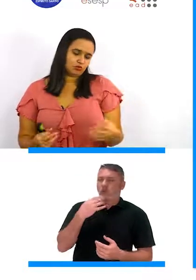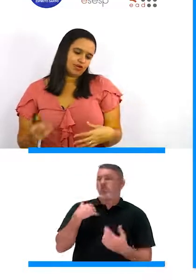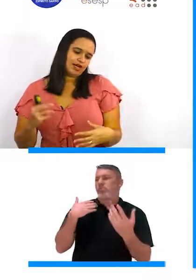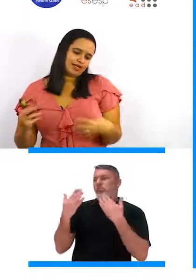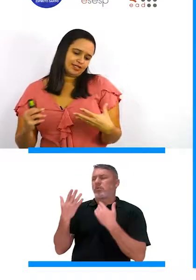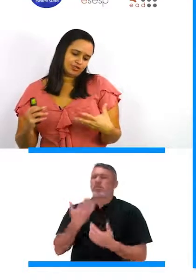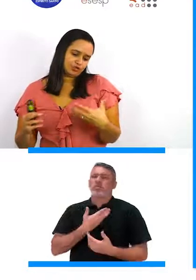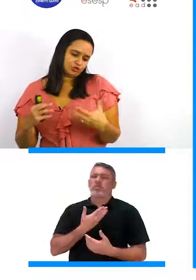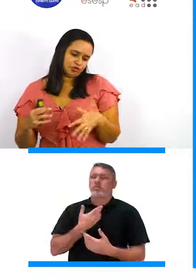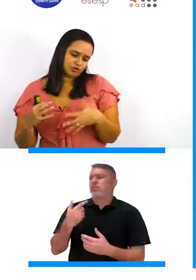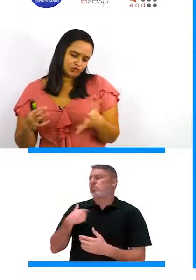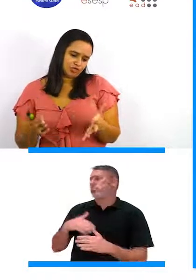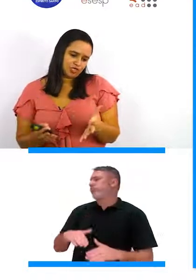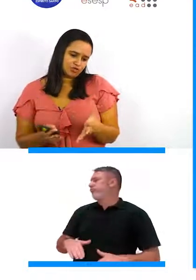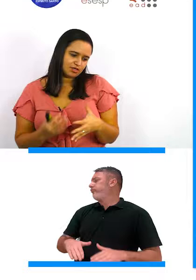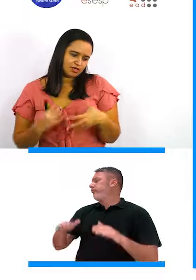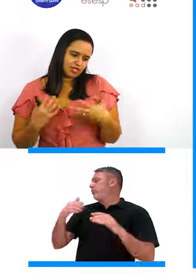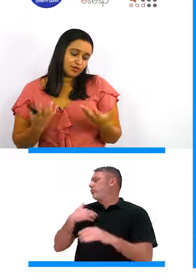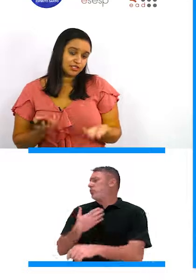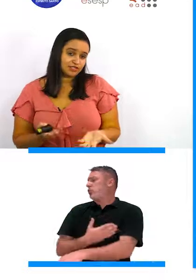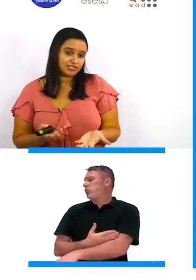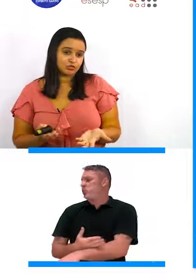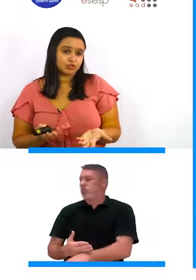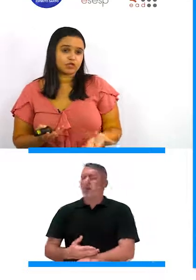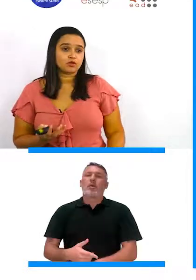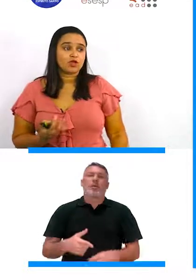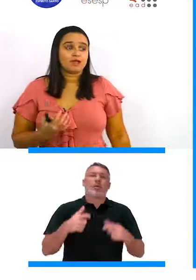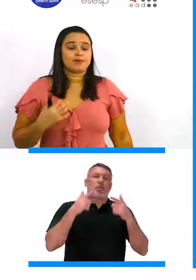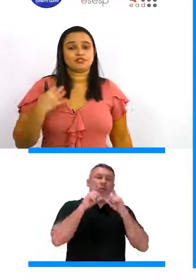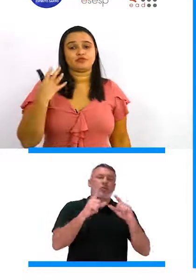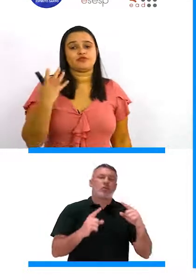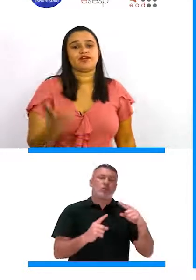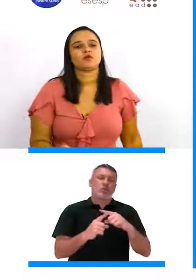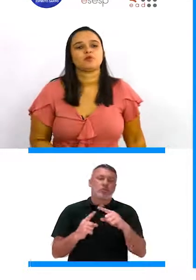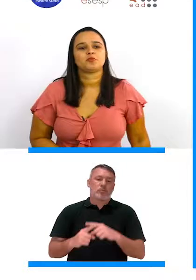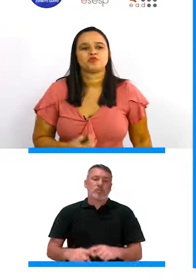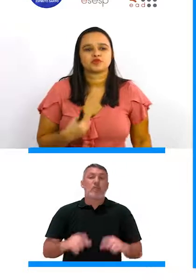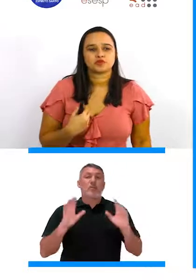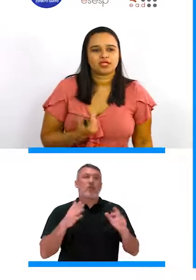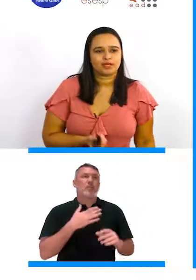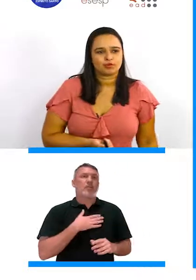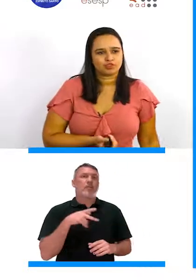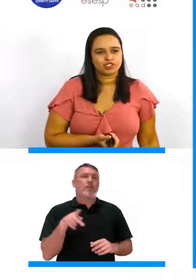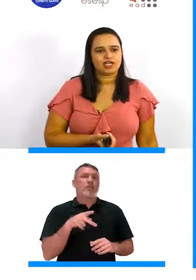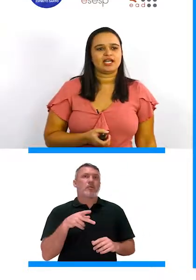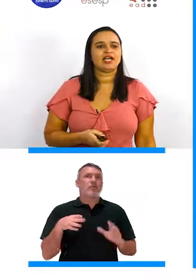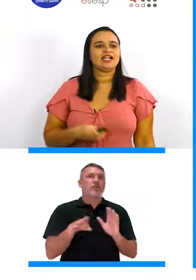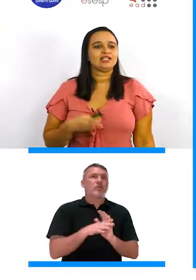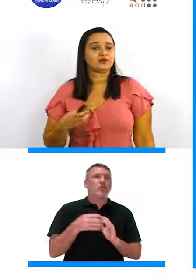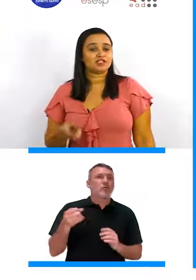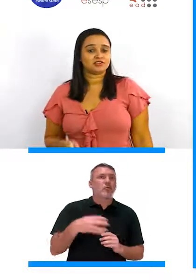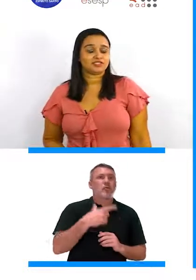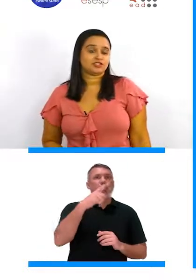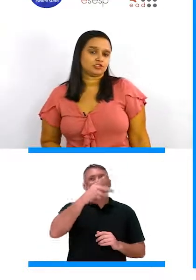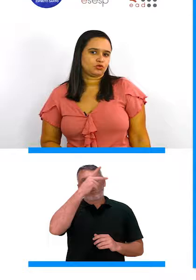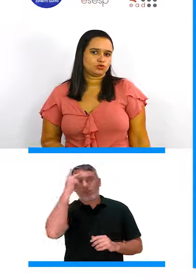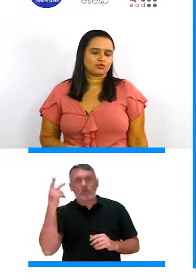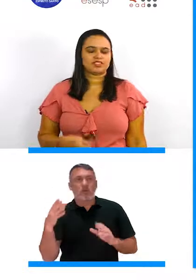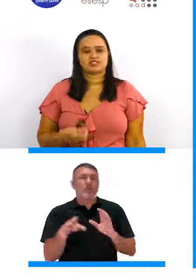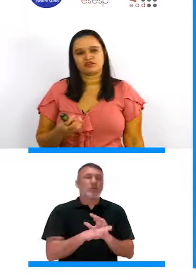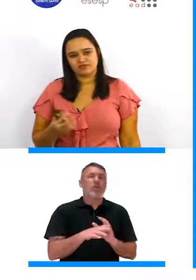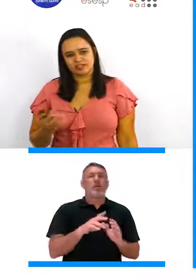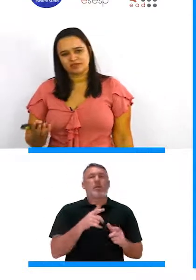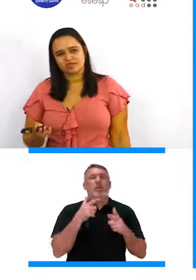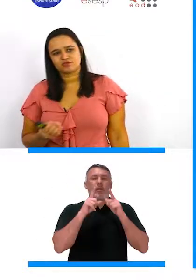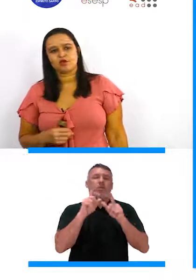estou falando com um colega que eu estudo há muitos anos, a minha linguagem vai ser de um jeito. Mas se eu estou falando com o meu professor que acabou de chegar, a linguagem vai ser de outro,